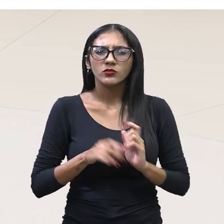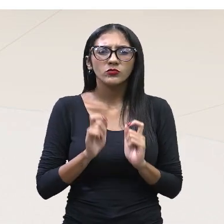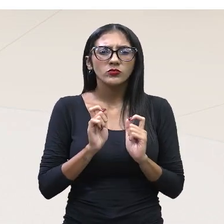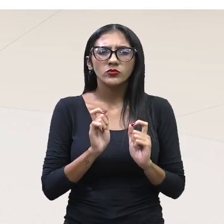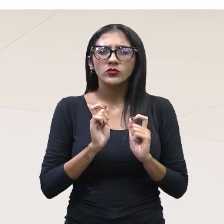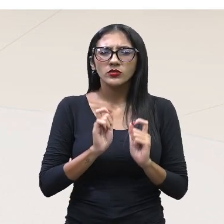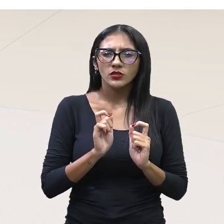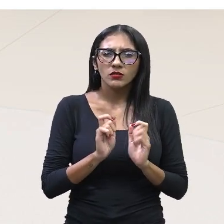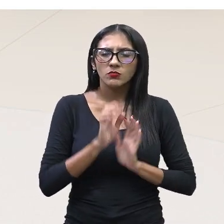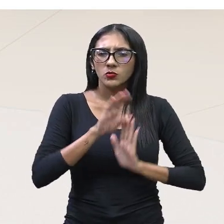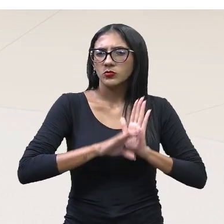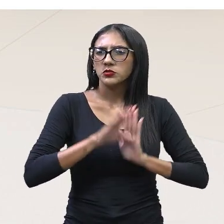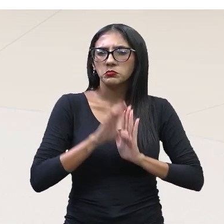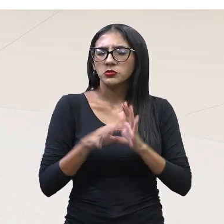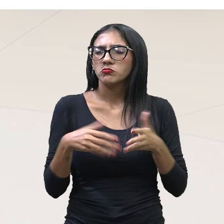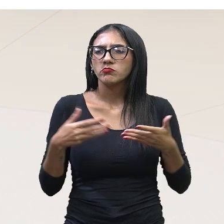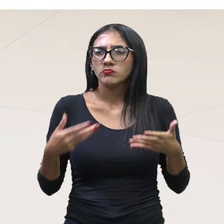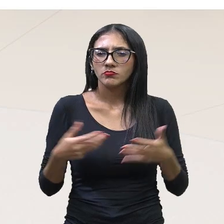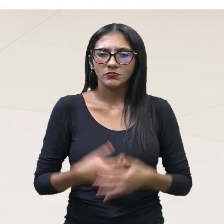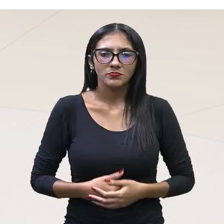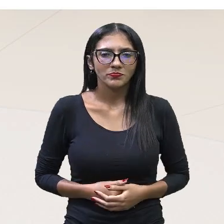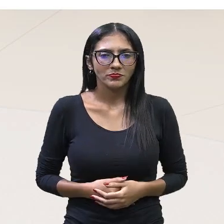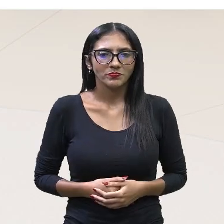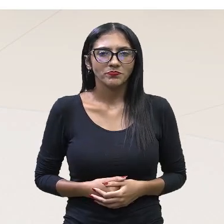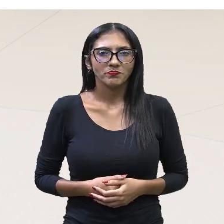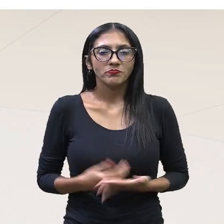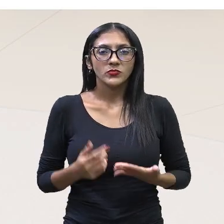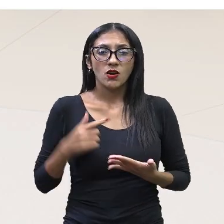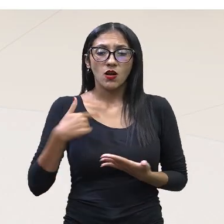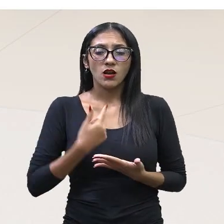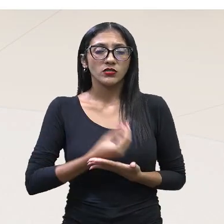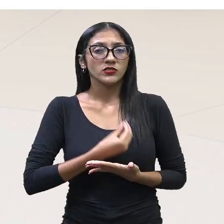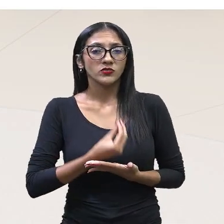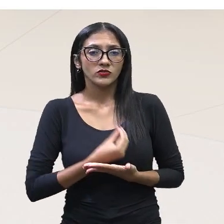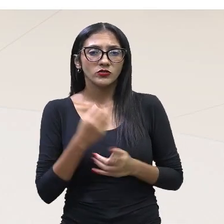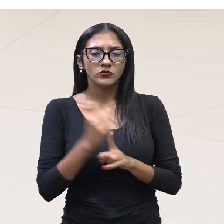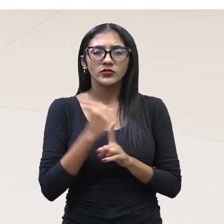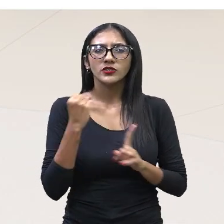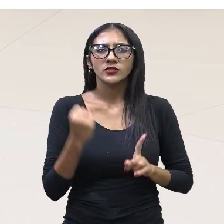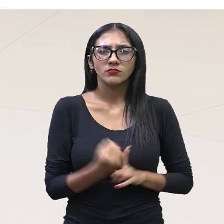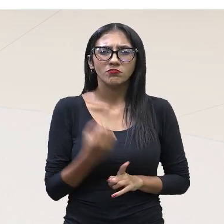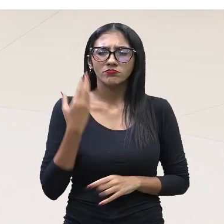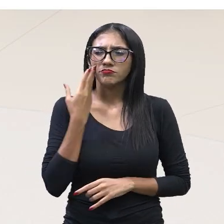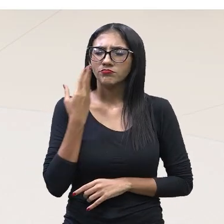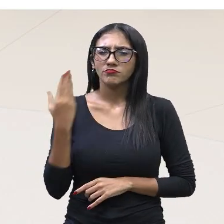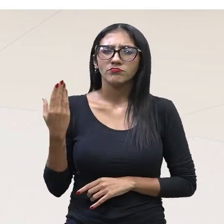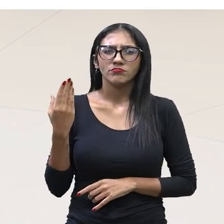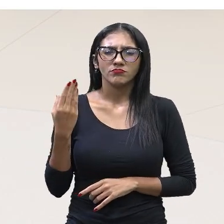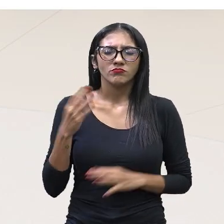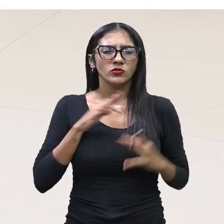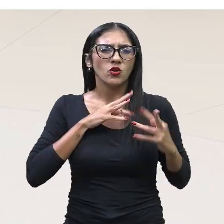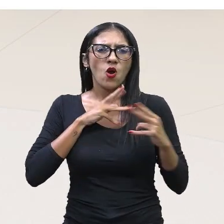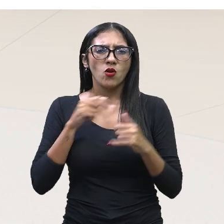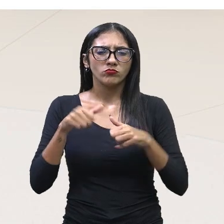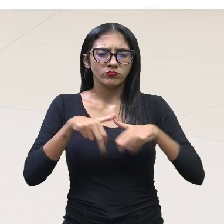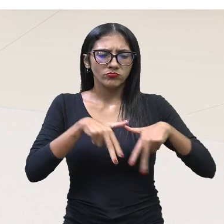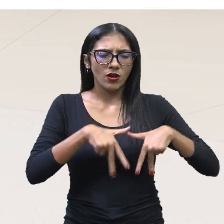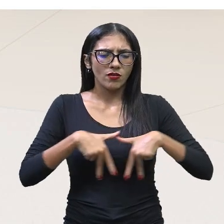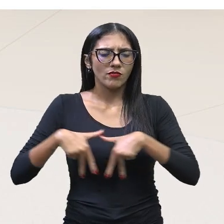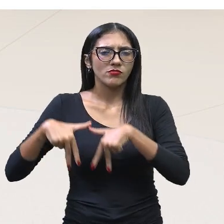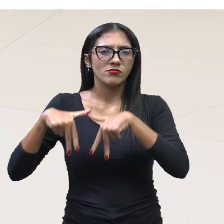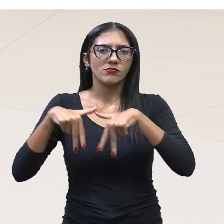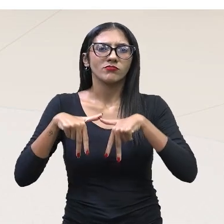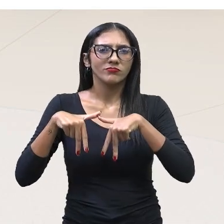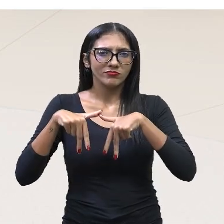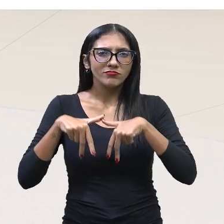essas concepções? Bom, nós vivemos em sociedade. Olha a imagem aqui atrás de mim. Todos dados às mãos, não é